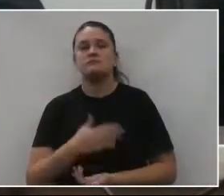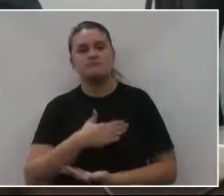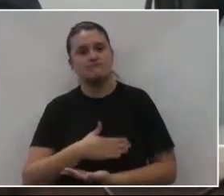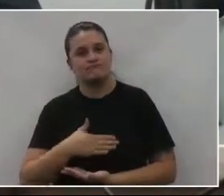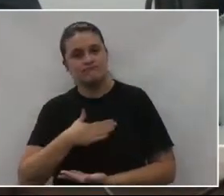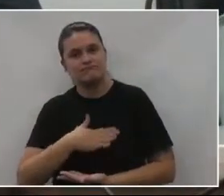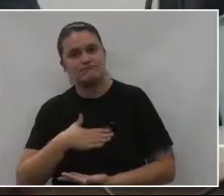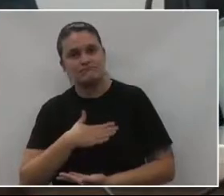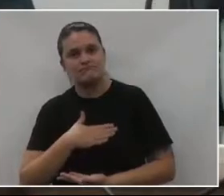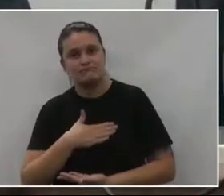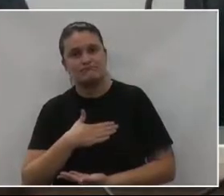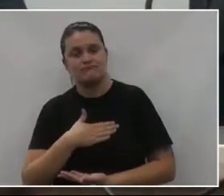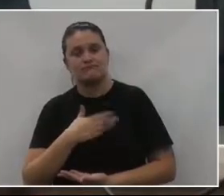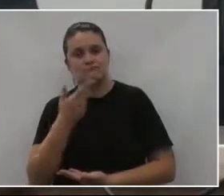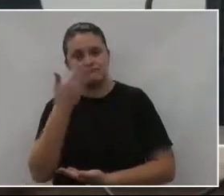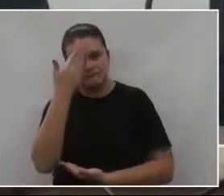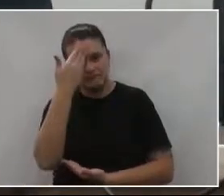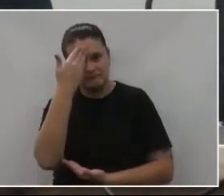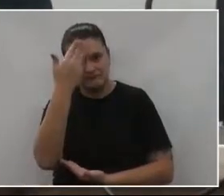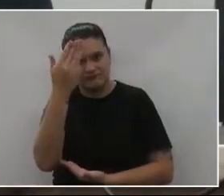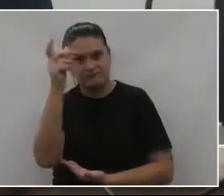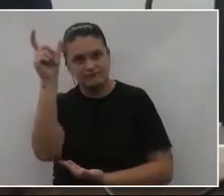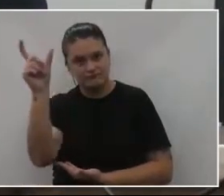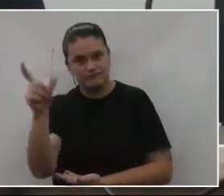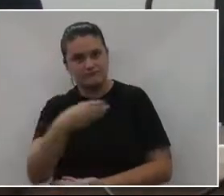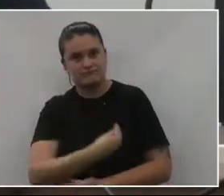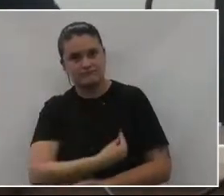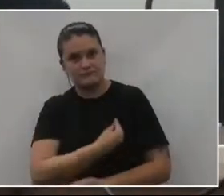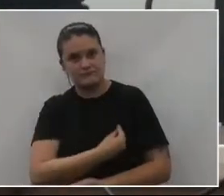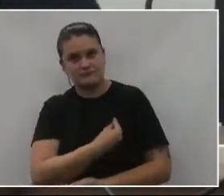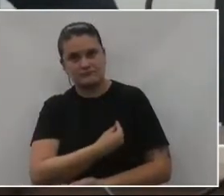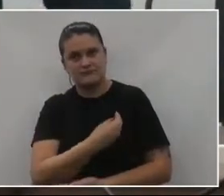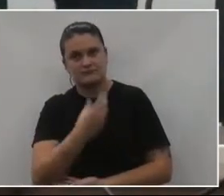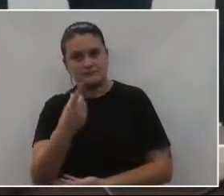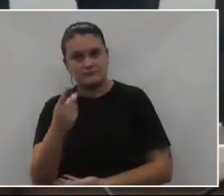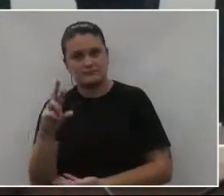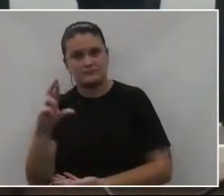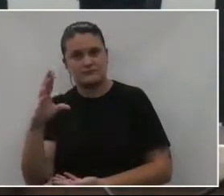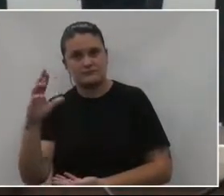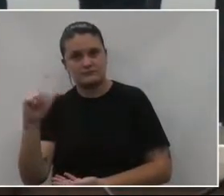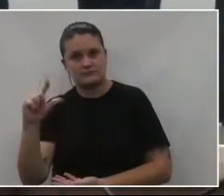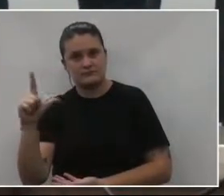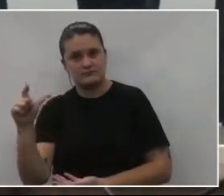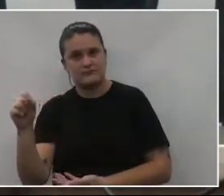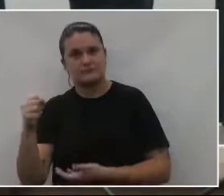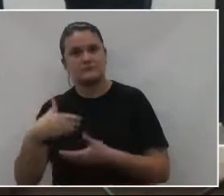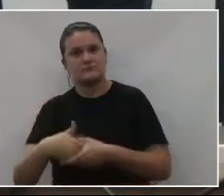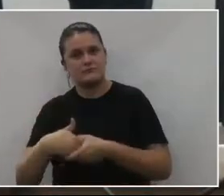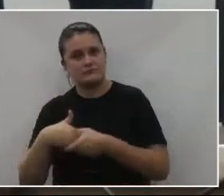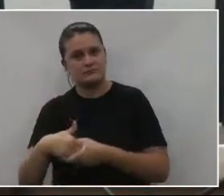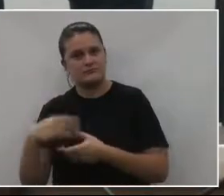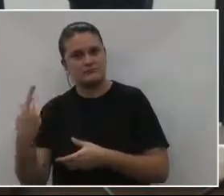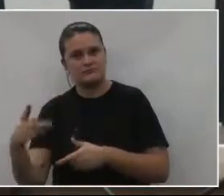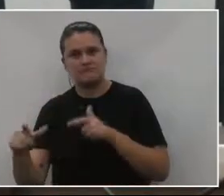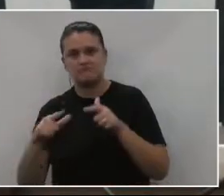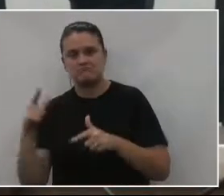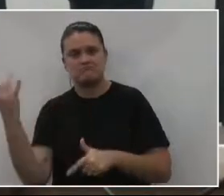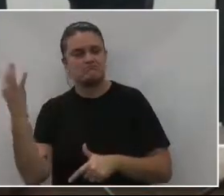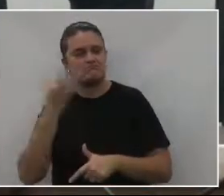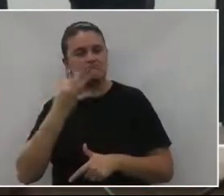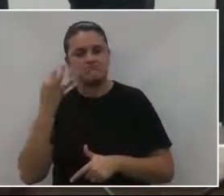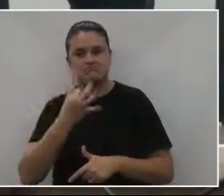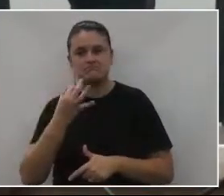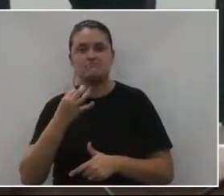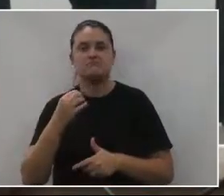Gostaria, mais uma vez, de agradecer sua presença, doutor Carlos, e parabenizar pelo trabalho ímpar